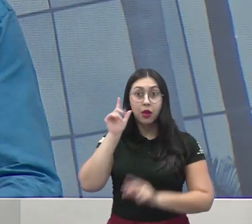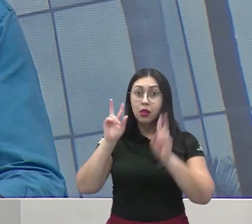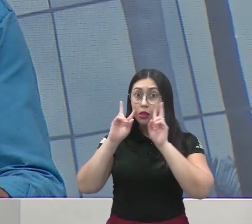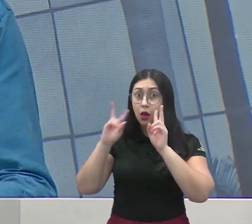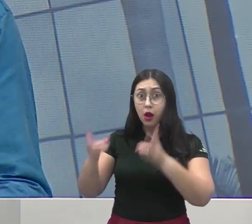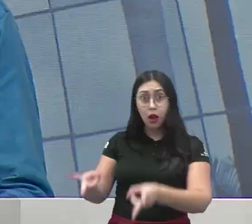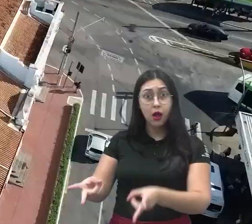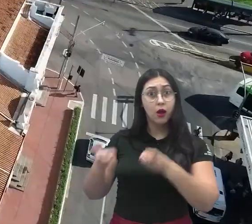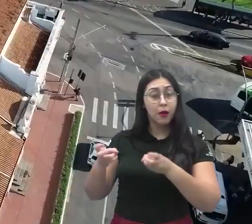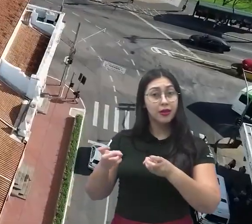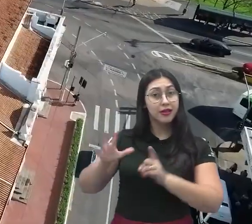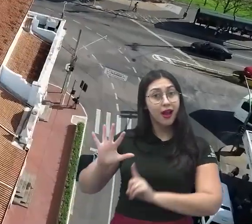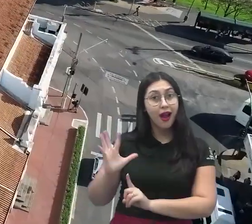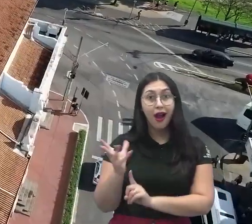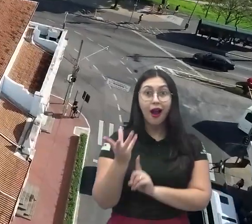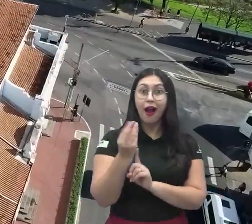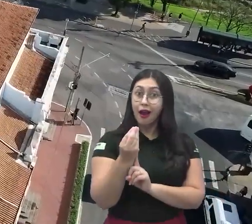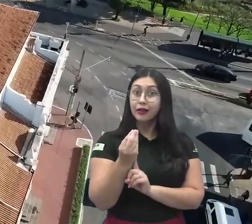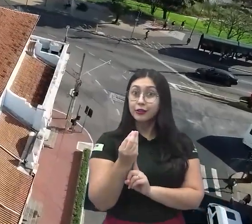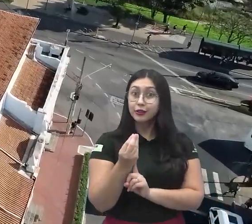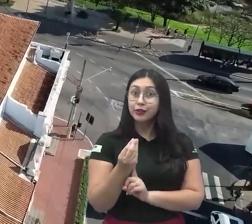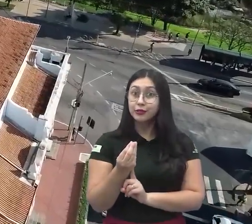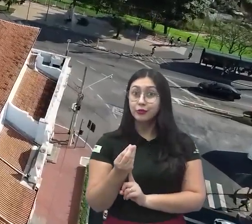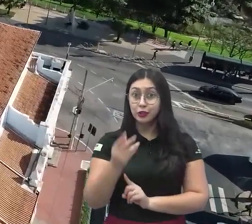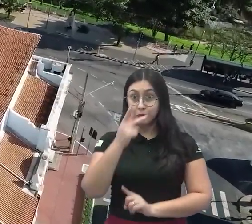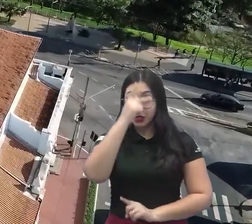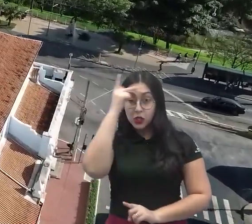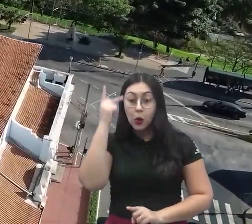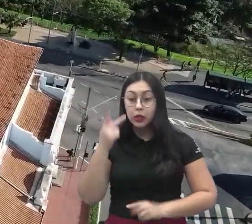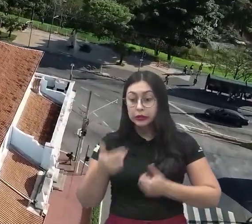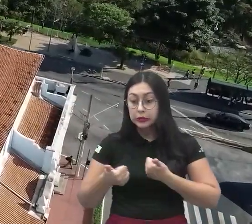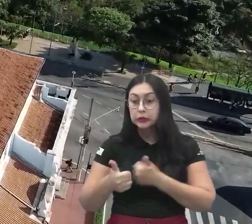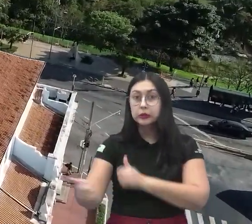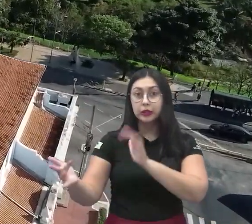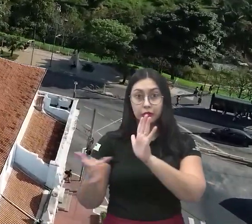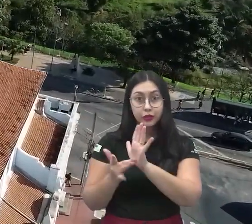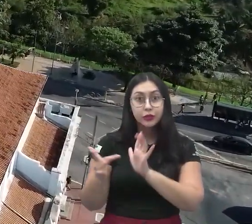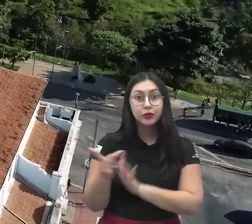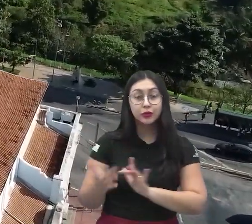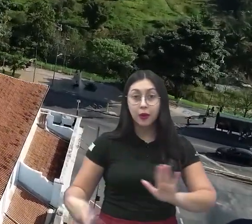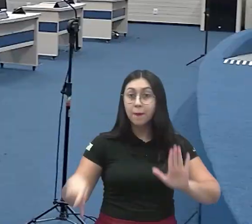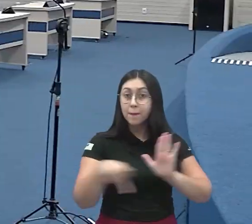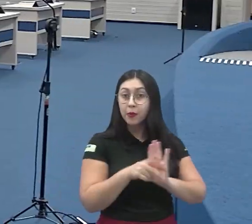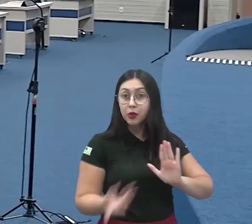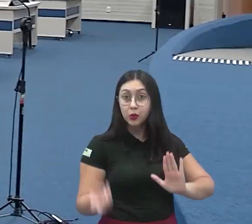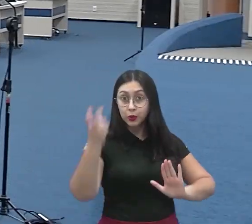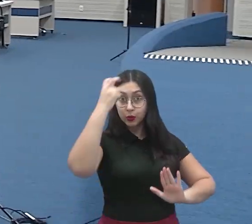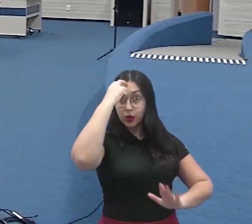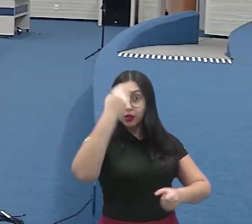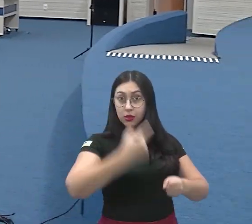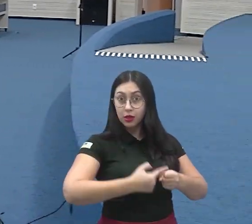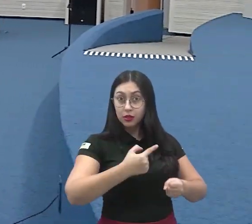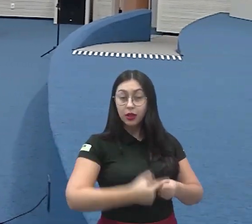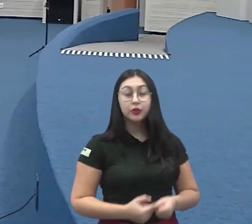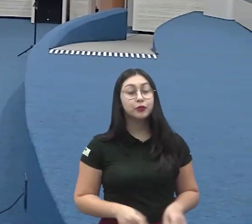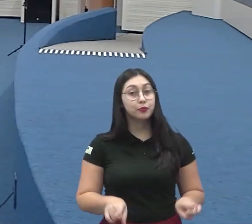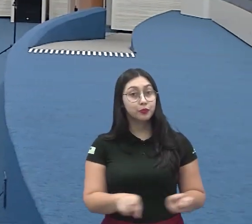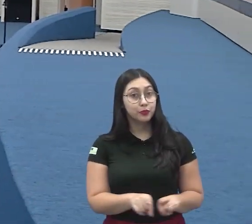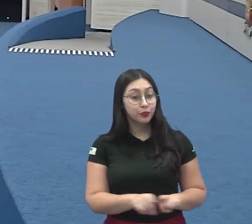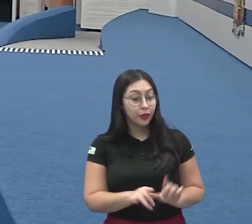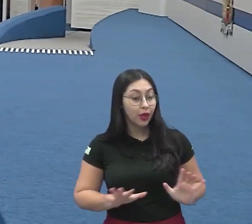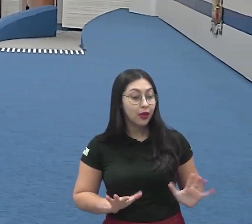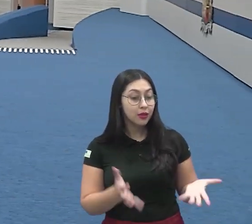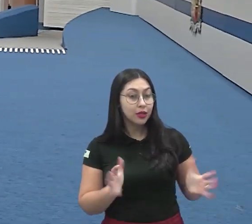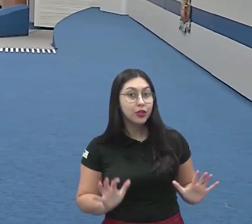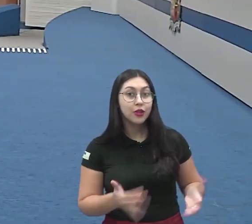Bispo, reconhece expressões artísticas cristãs como manifestação cultural do município. E como incentivo ao lazer e